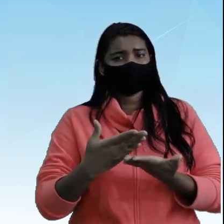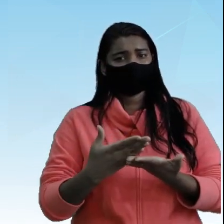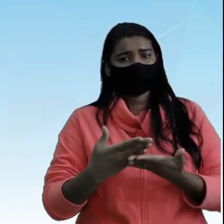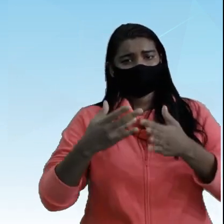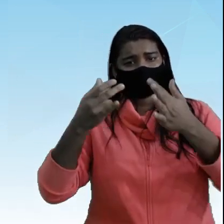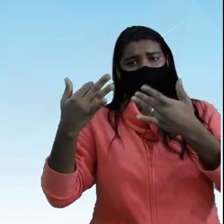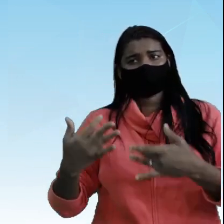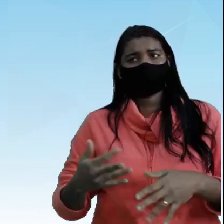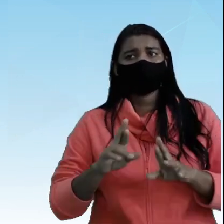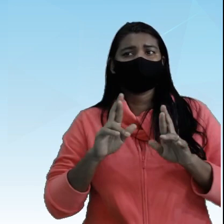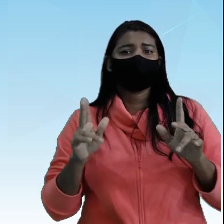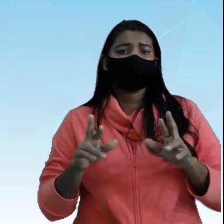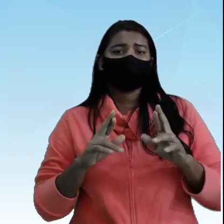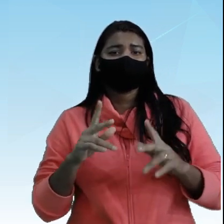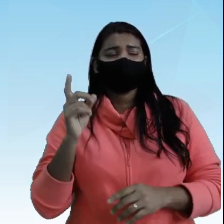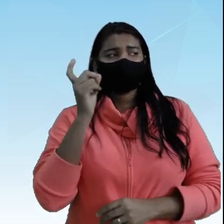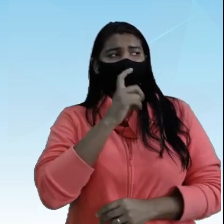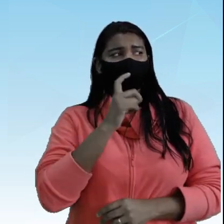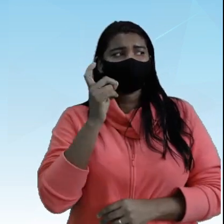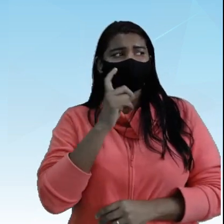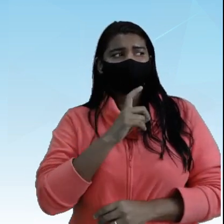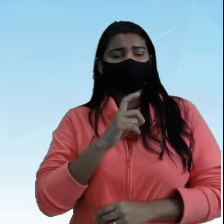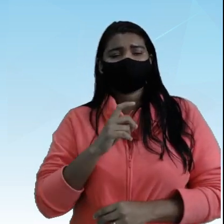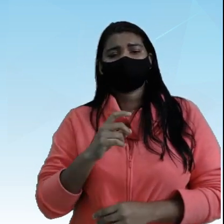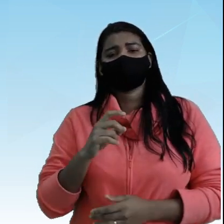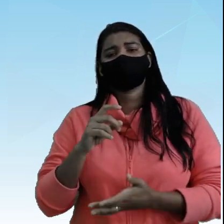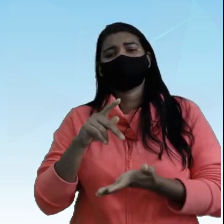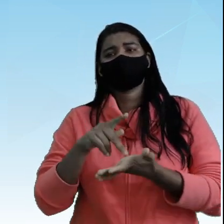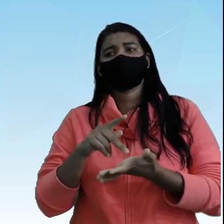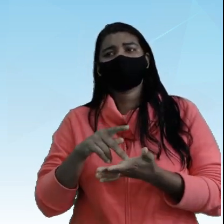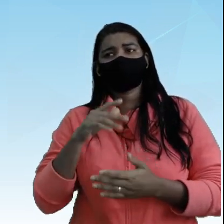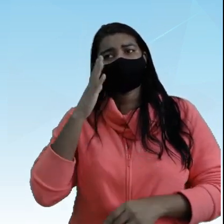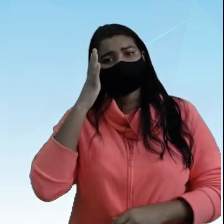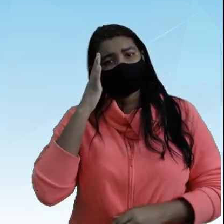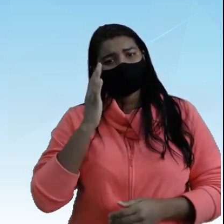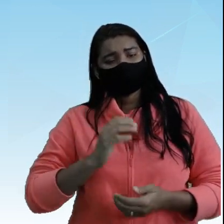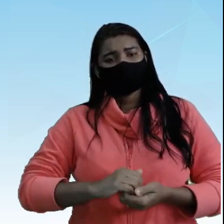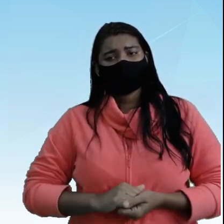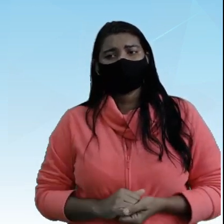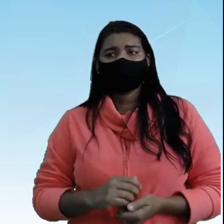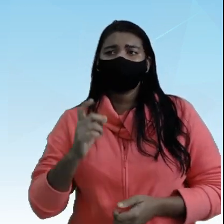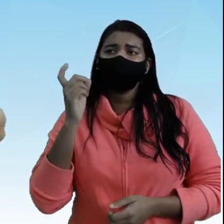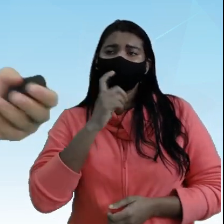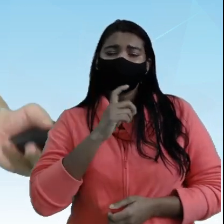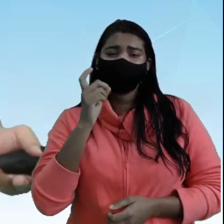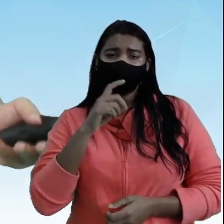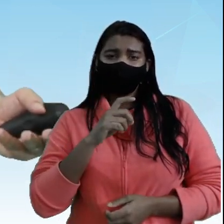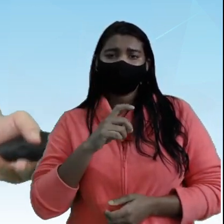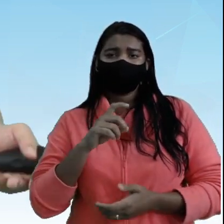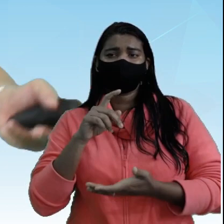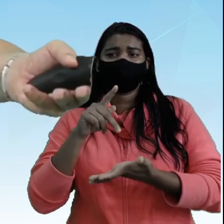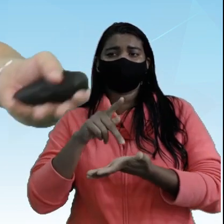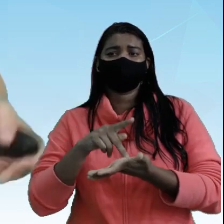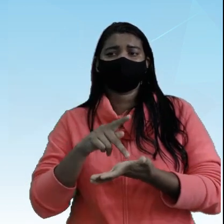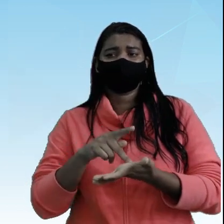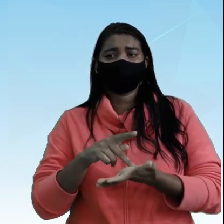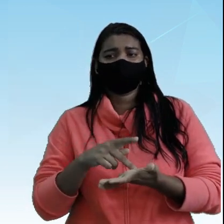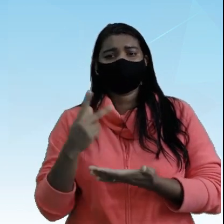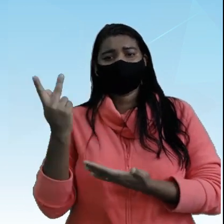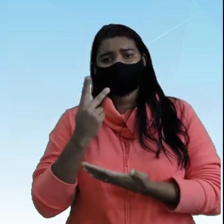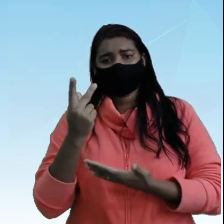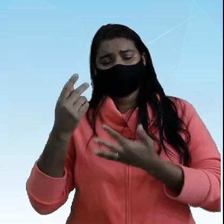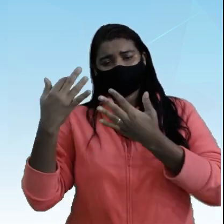citando a diferença entre mentira e inverdade, certo? Saber que mentira e inverdade, as duas